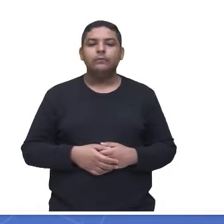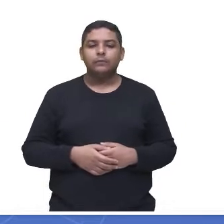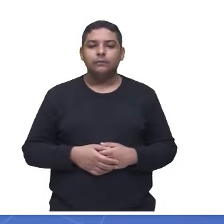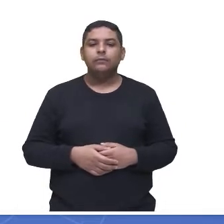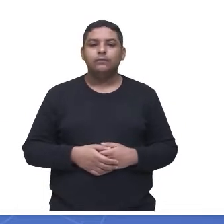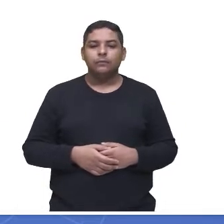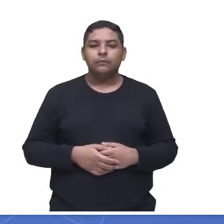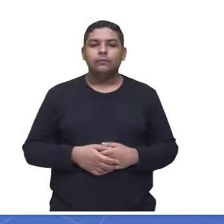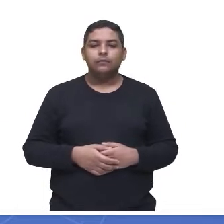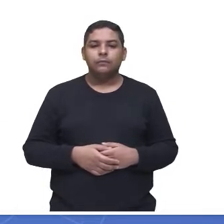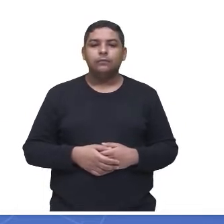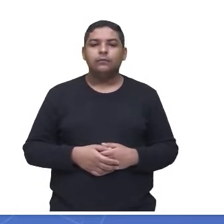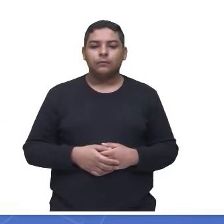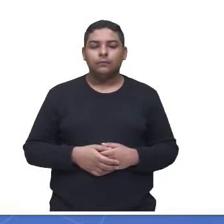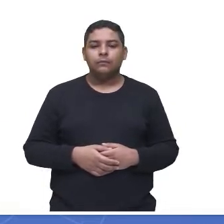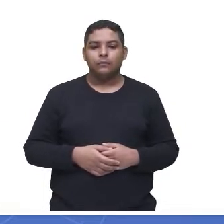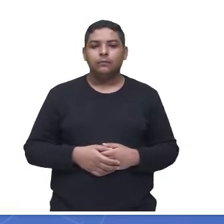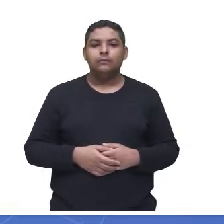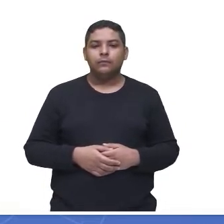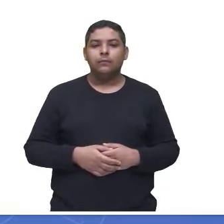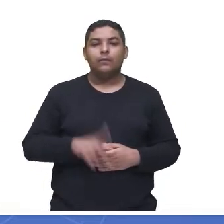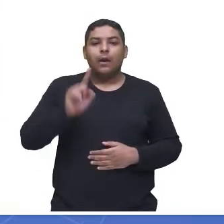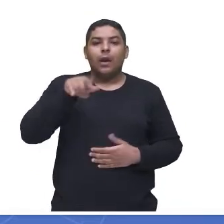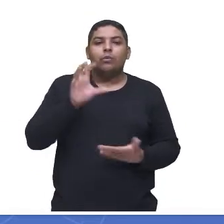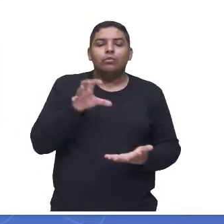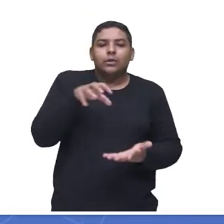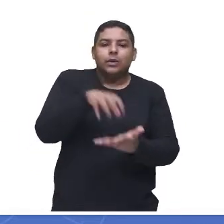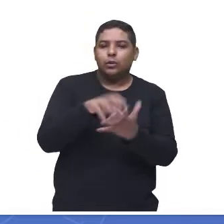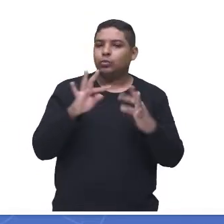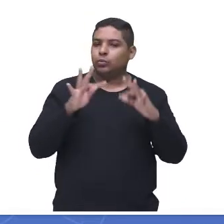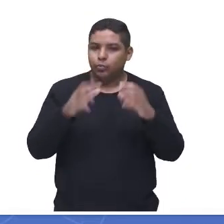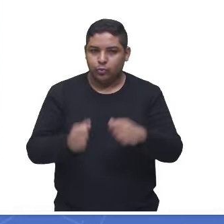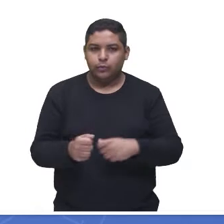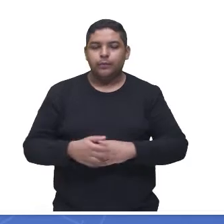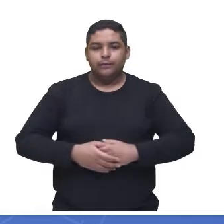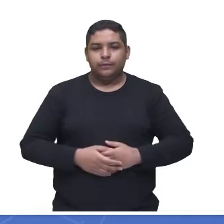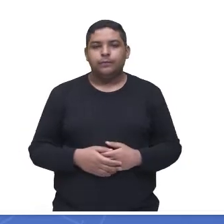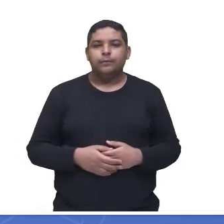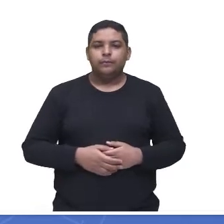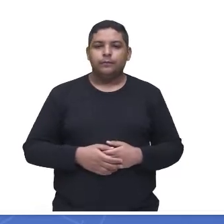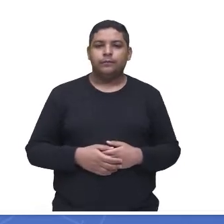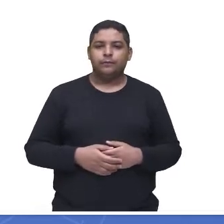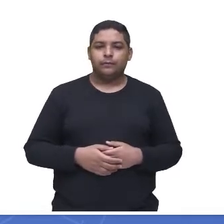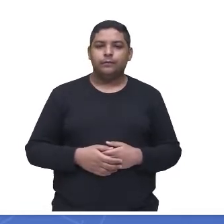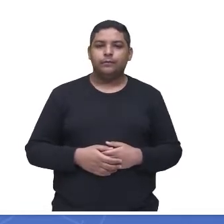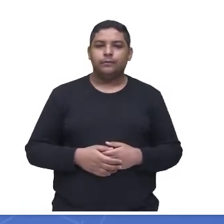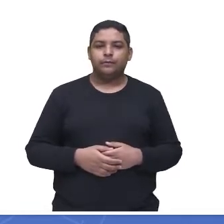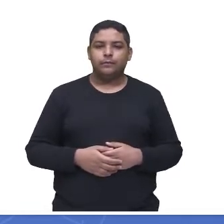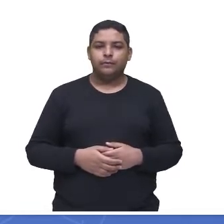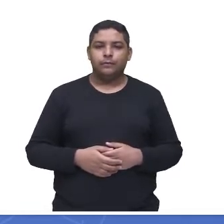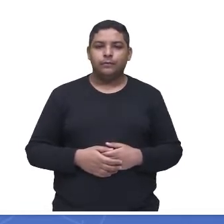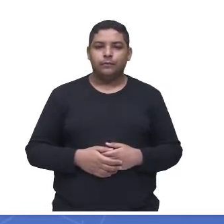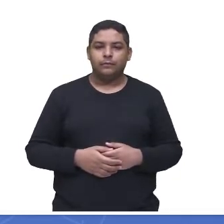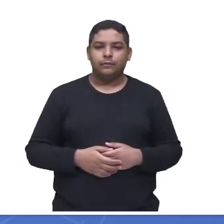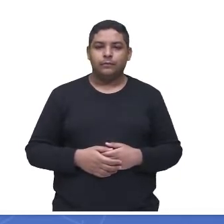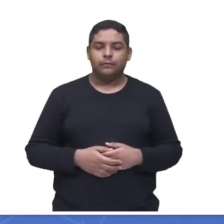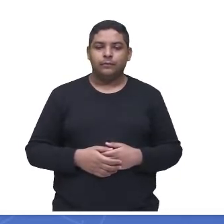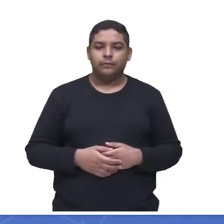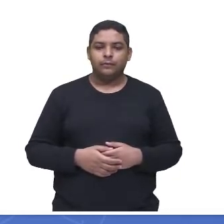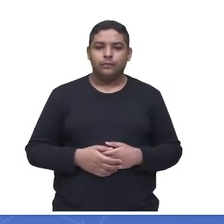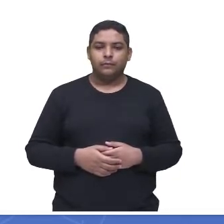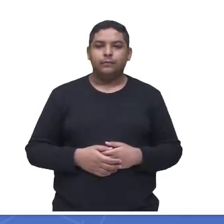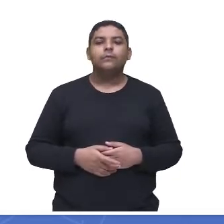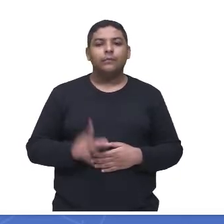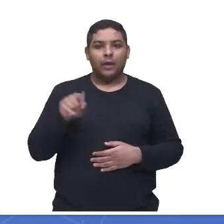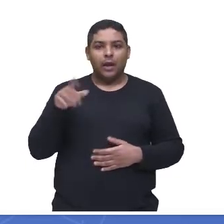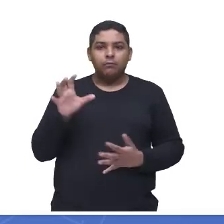o universo ele é o centro de tudo, né? Então está aqui, ó, ele é o centro de tudo, o universo. Ele está no centro